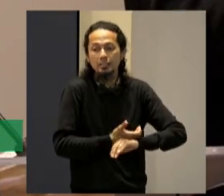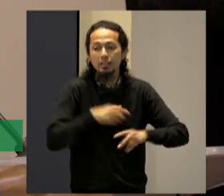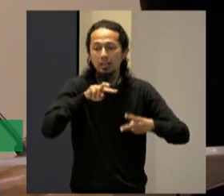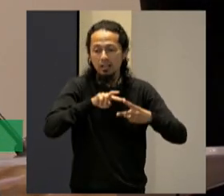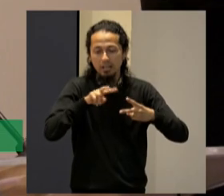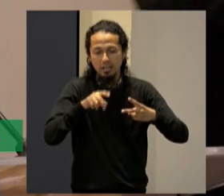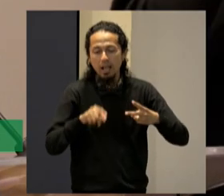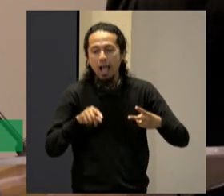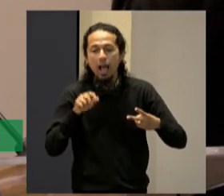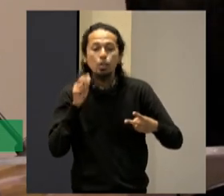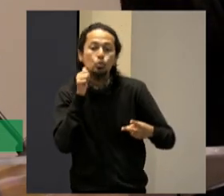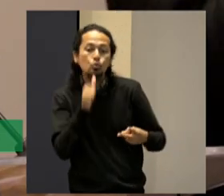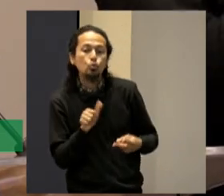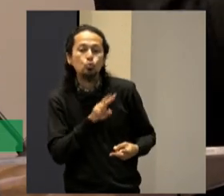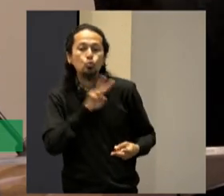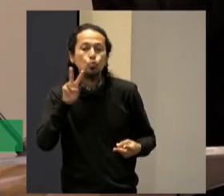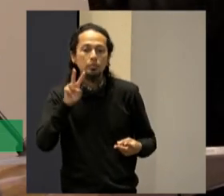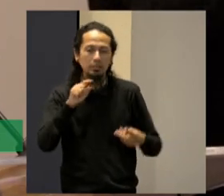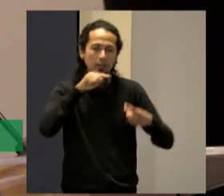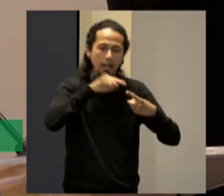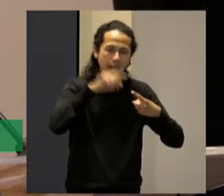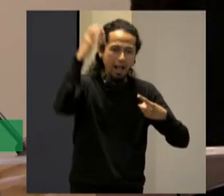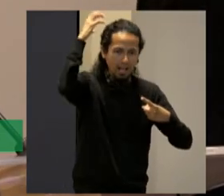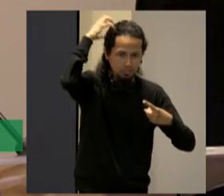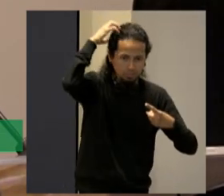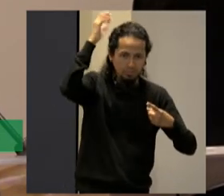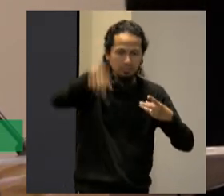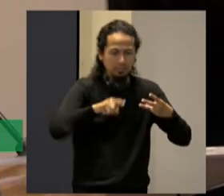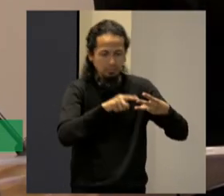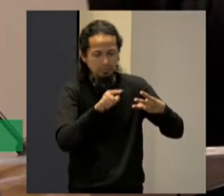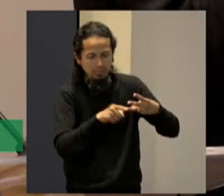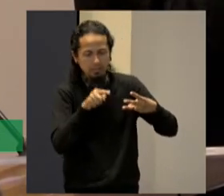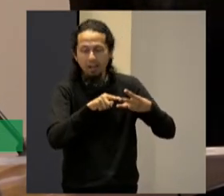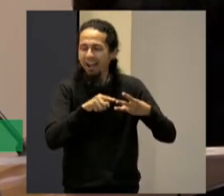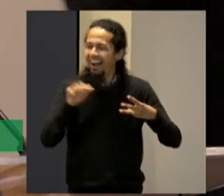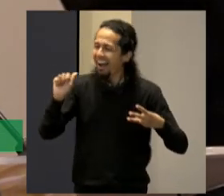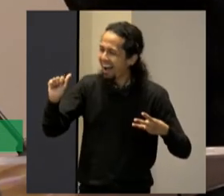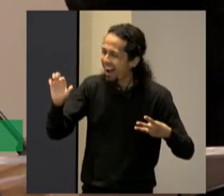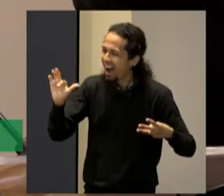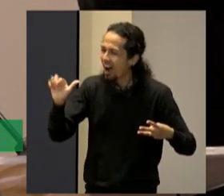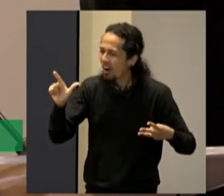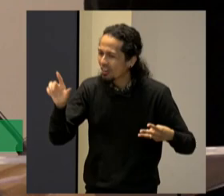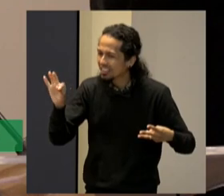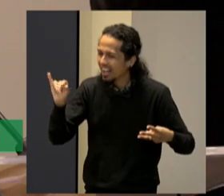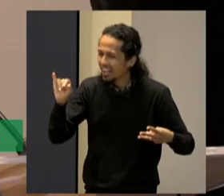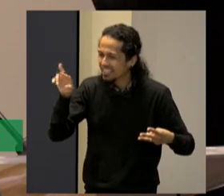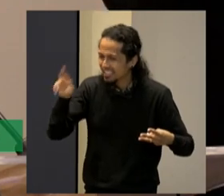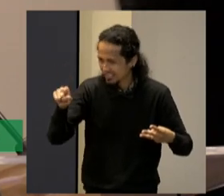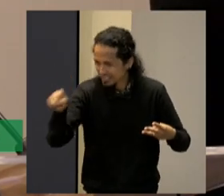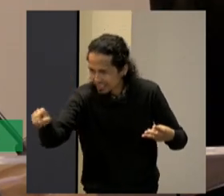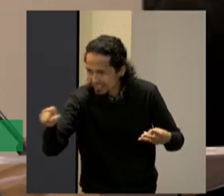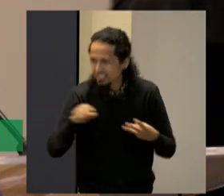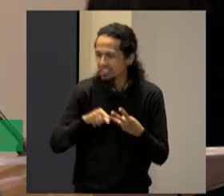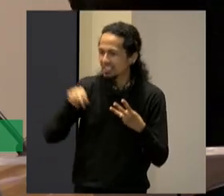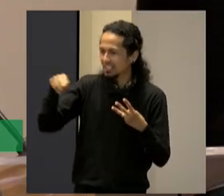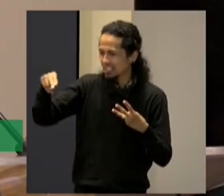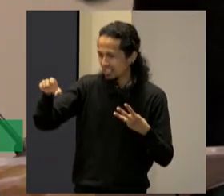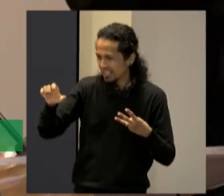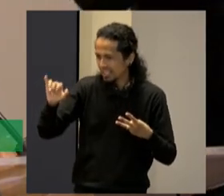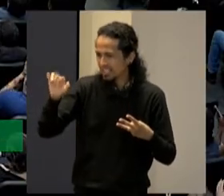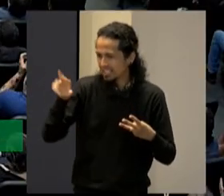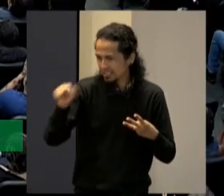esse espaço, a memória de Antonieta, nas pessoas da professora Altair Felipe e Nelly Góes Ribeiro.